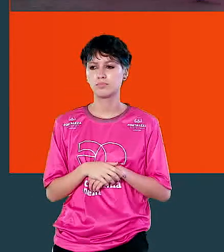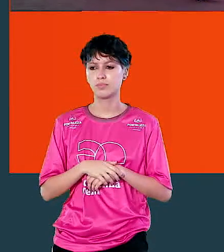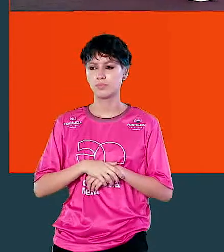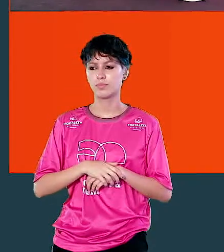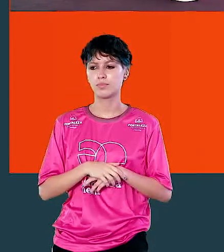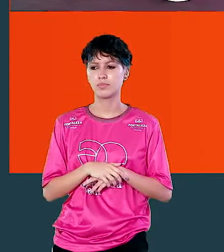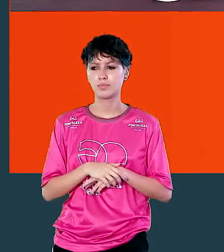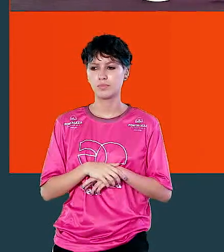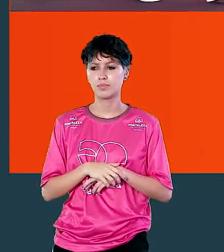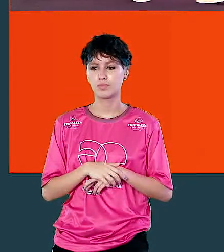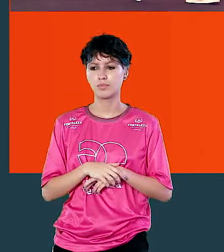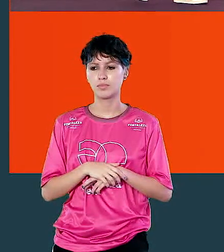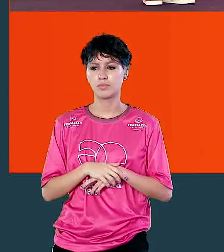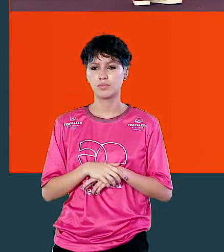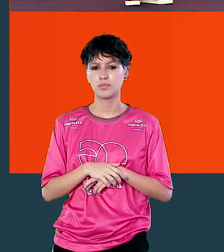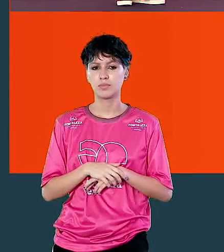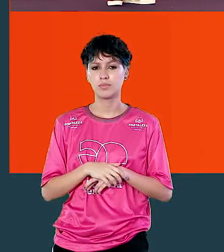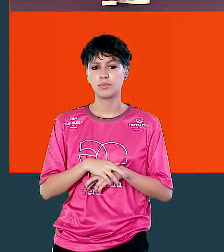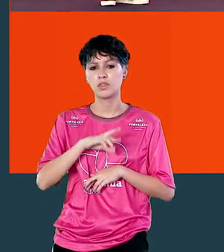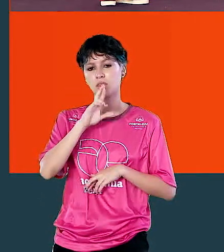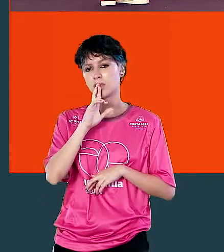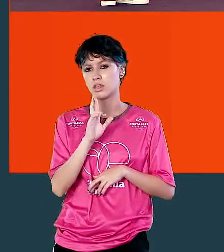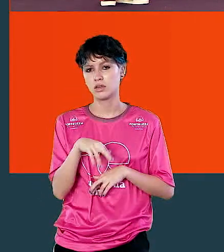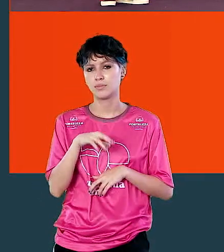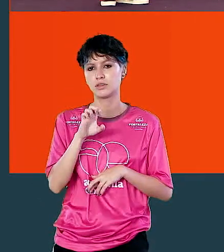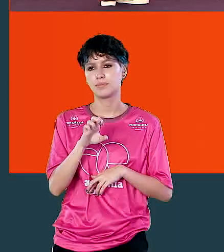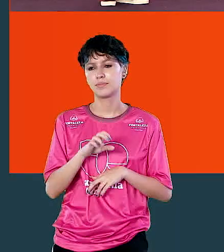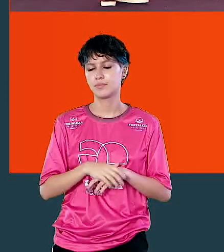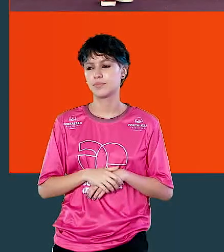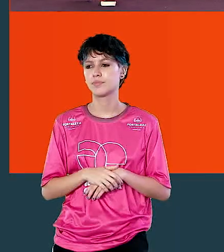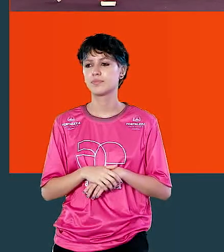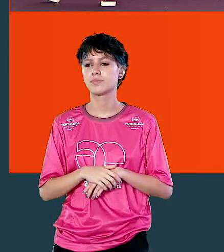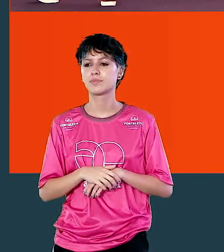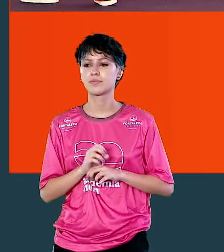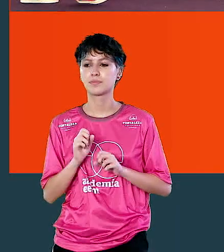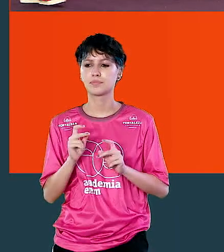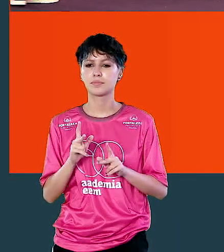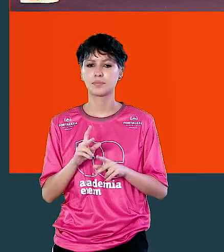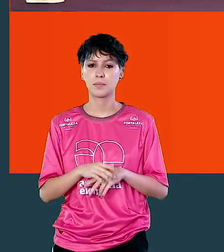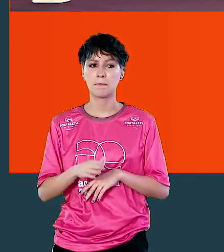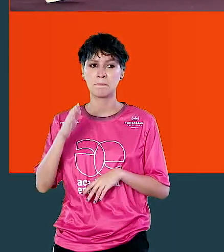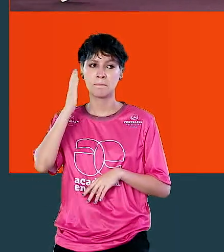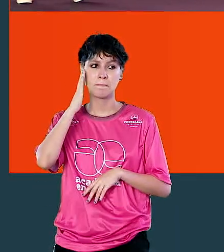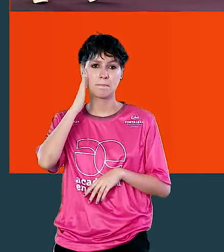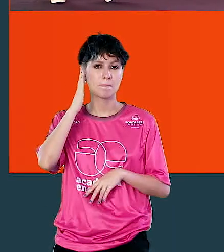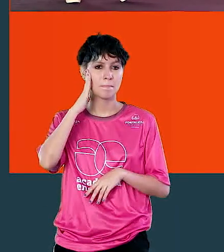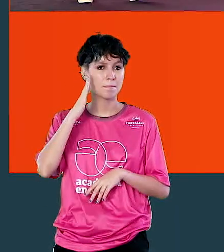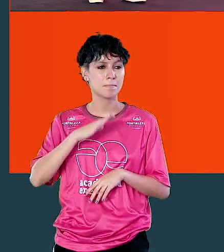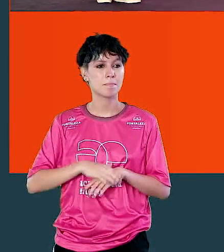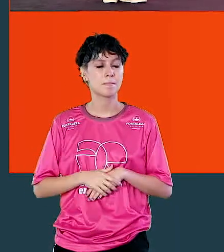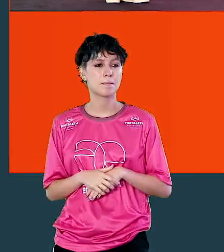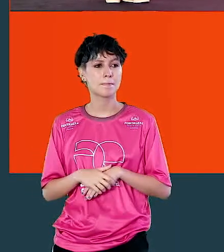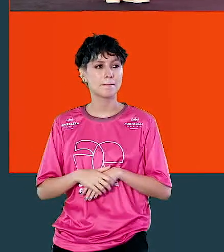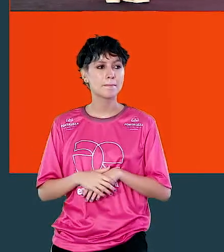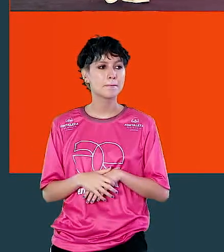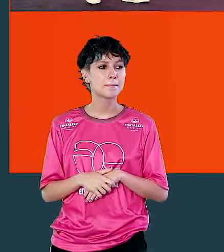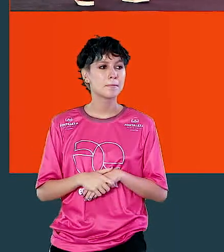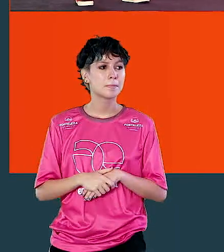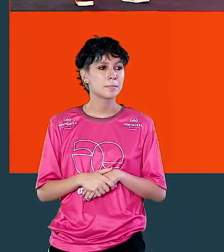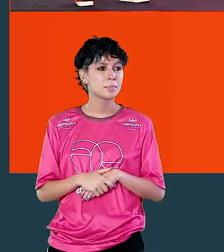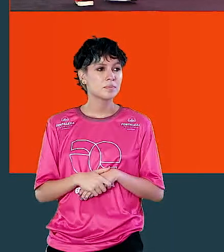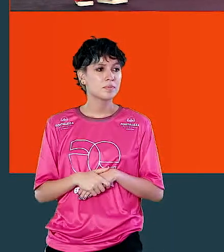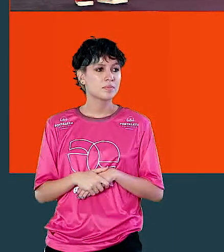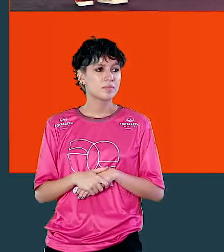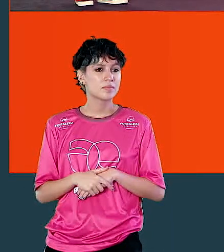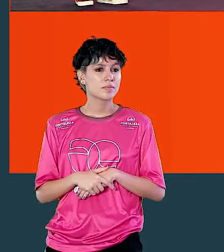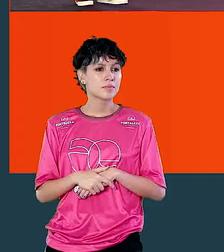a essa questão é letra E. Ok? Deu para entender? Cara, tipo assim, essa